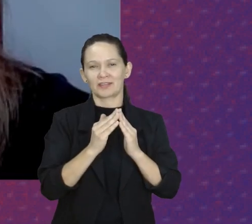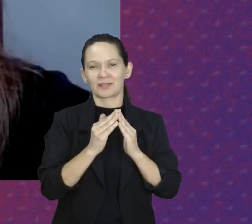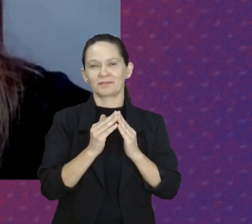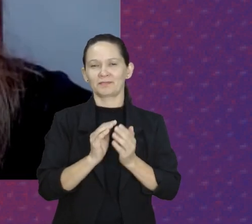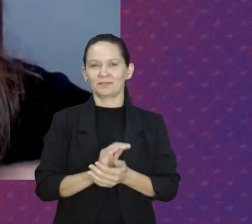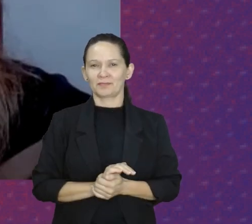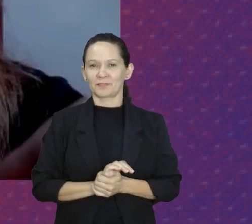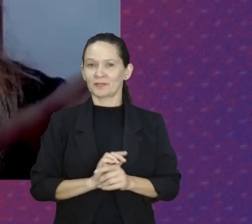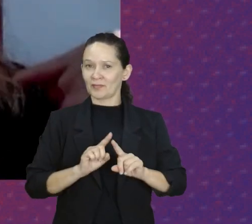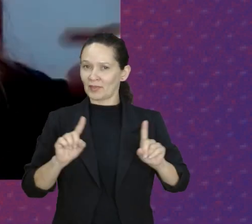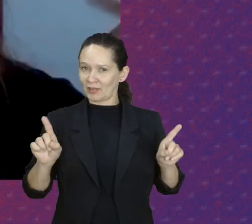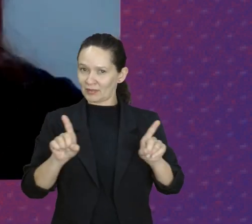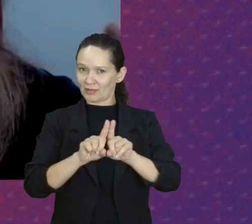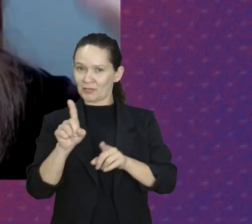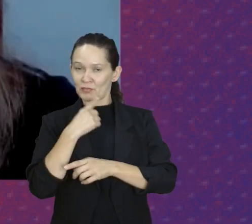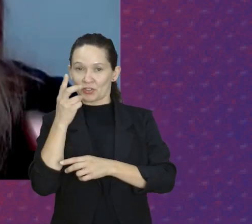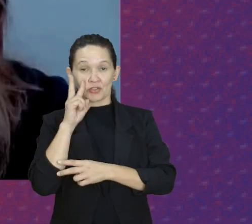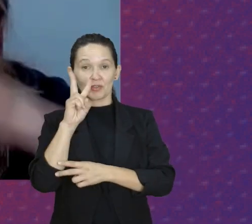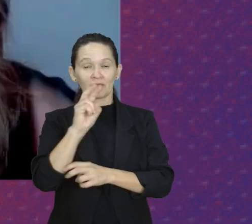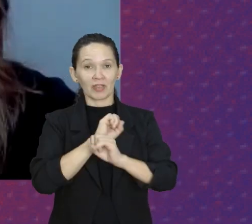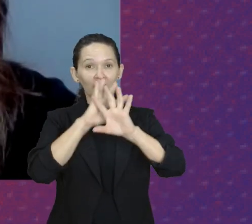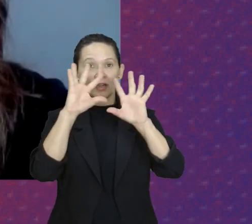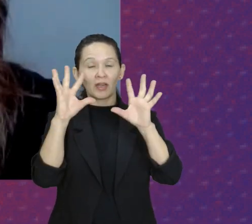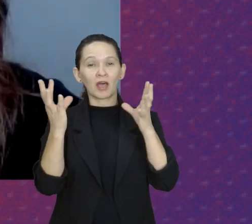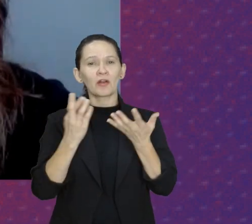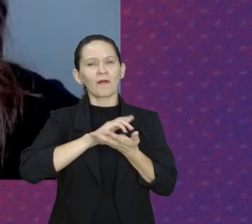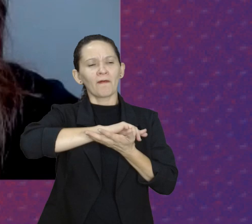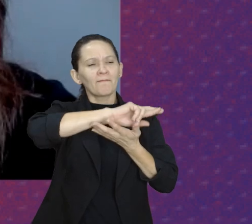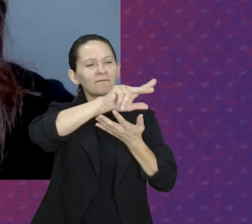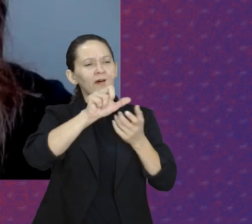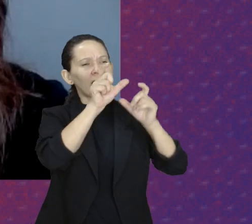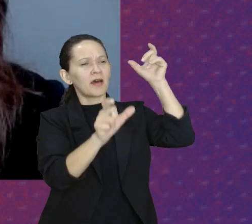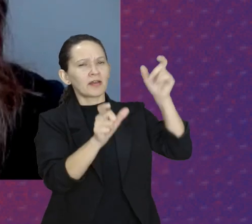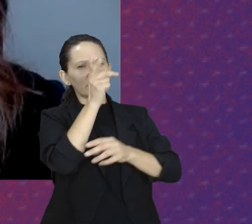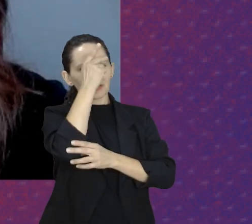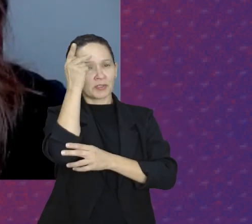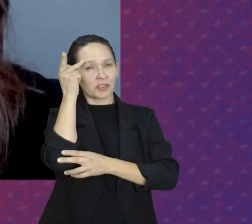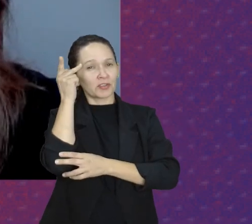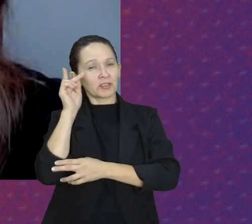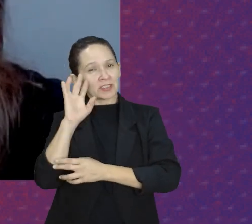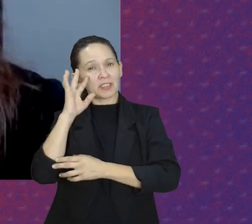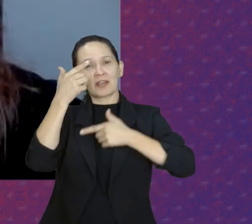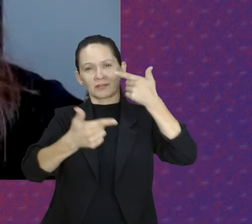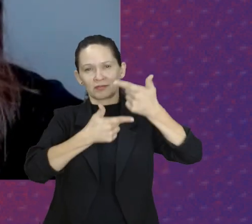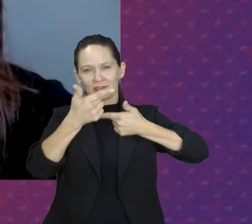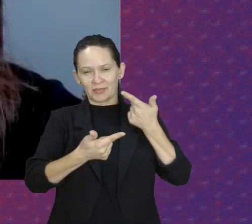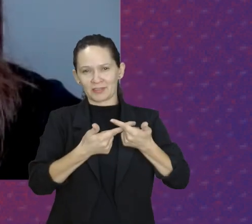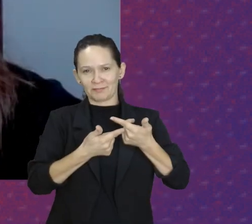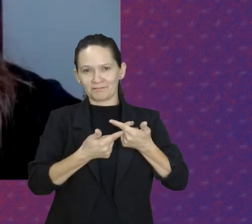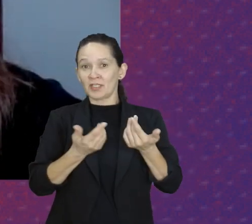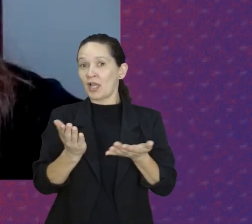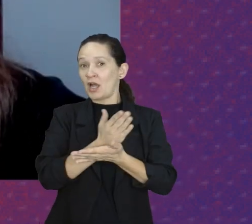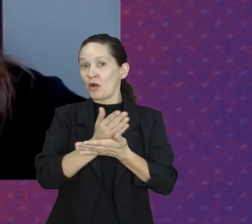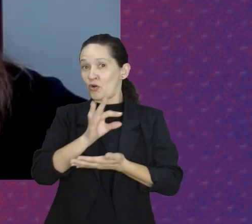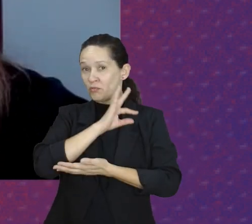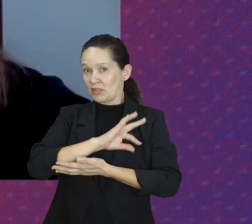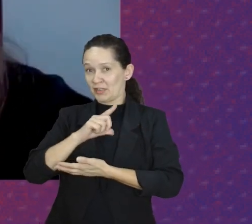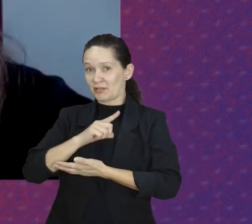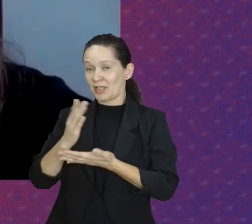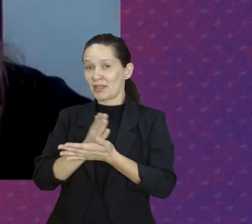casas, mas também para a gente visibilizar o conjunto de pessoas que realizam esse trabalho, de forma remunerada ou não,